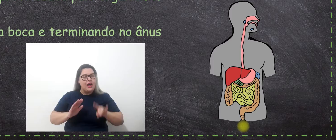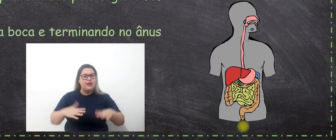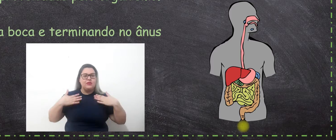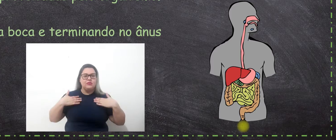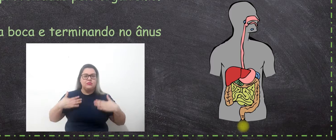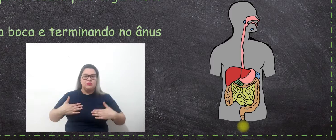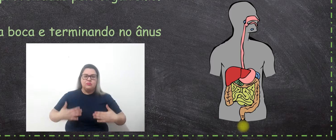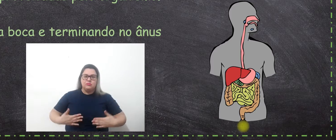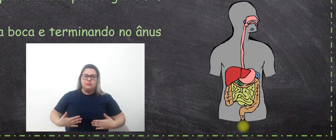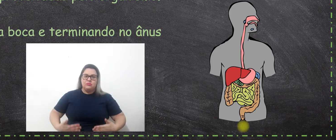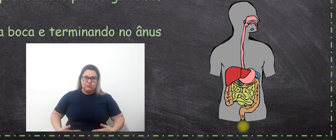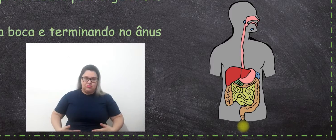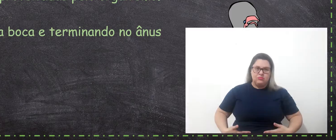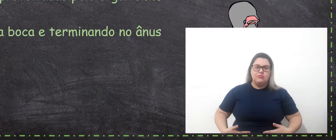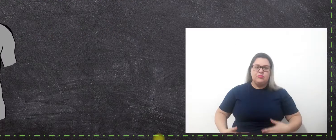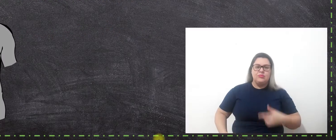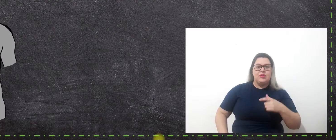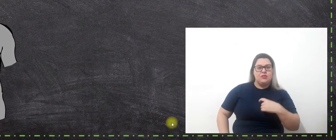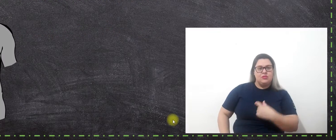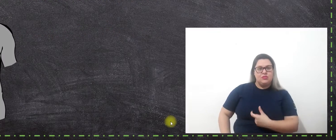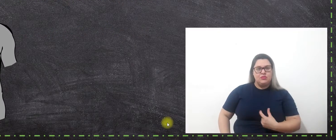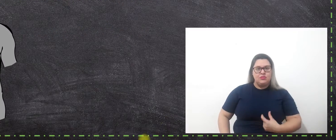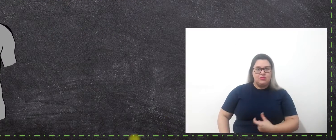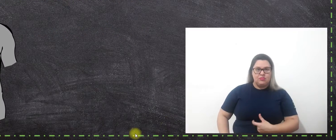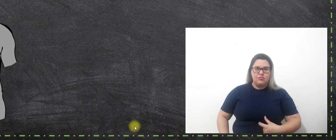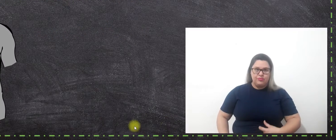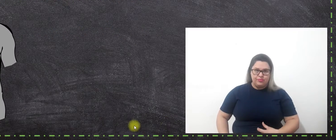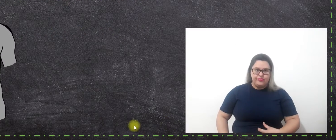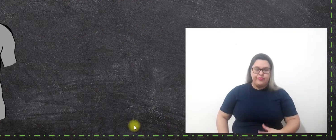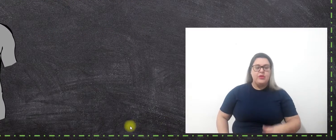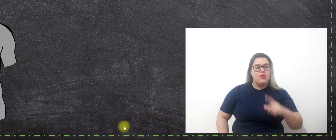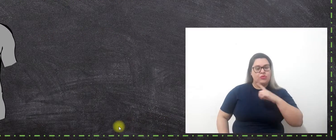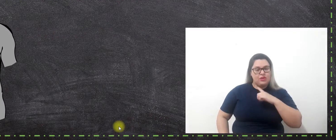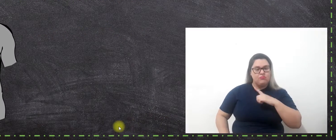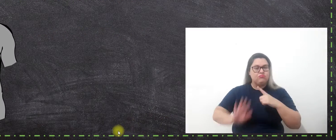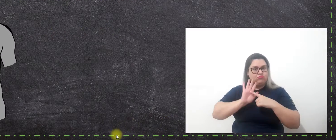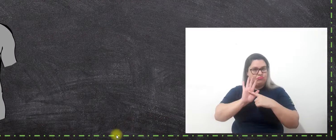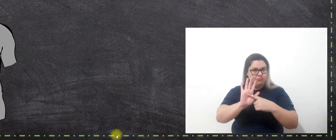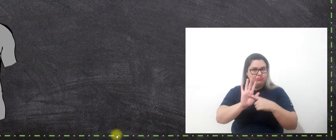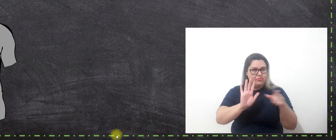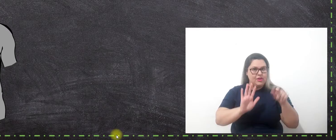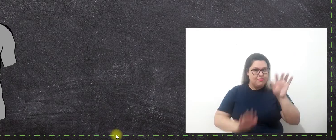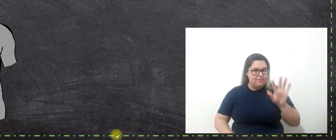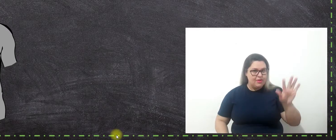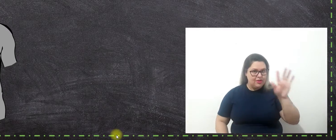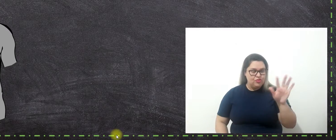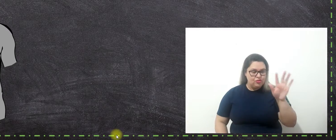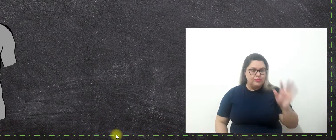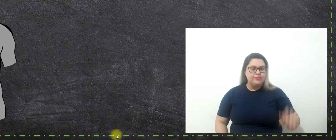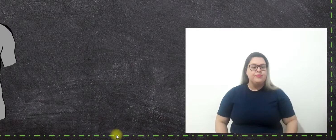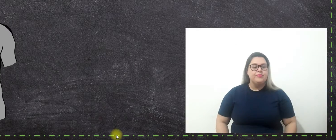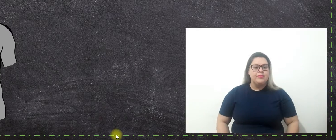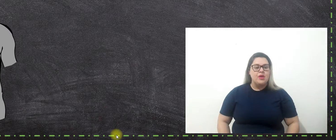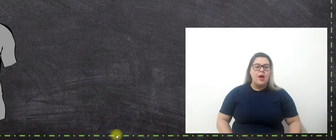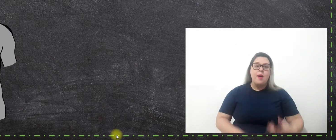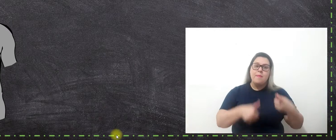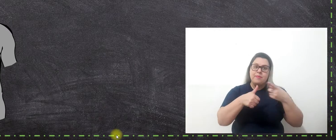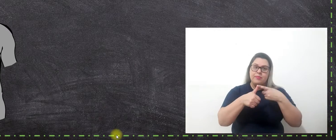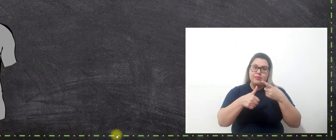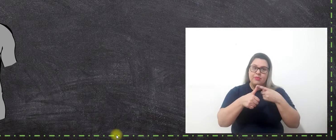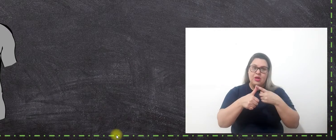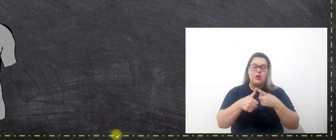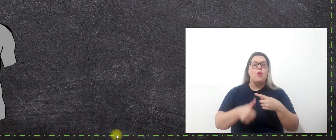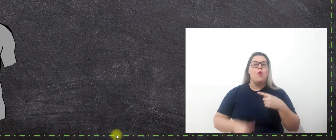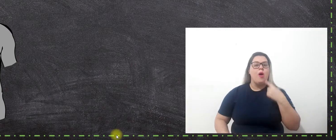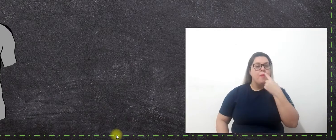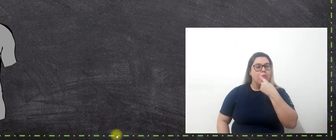compõe o sistema digestório. Então, temos aqui o sistema digestório. Então, em primeiro lugar, vem a